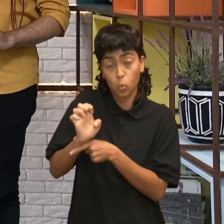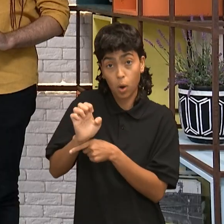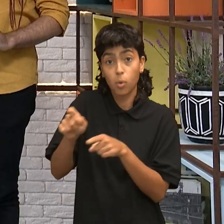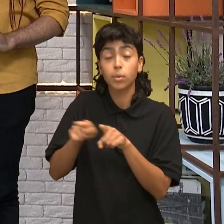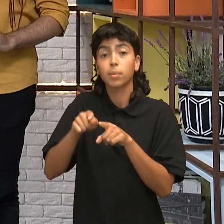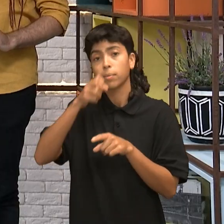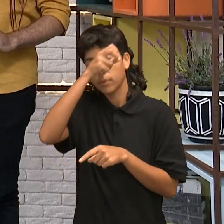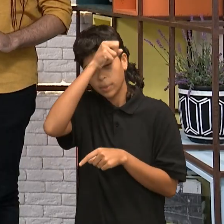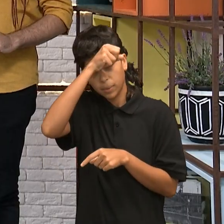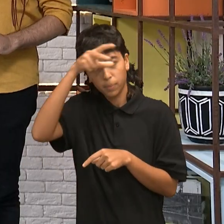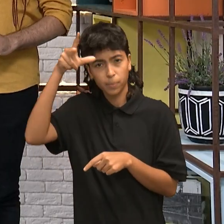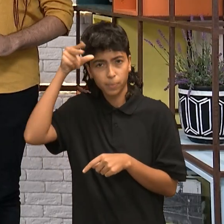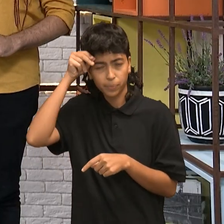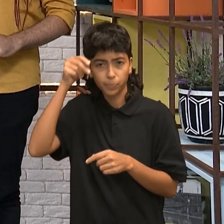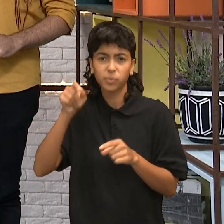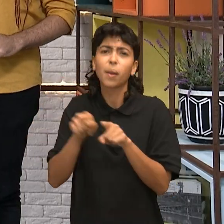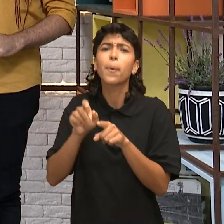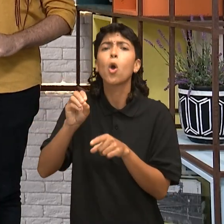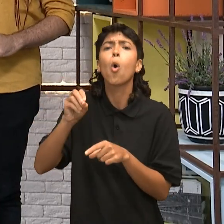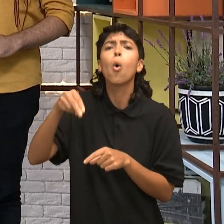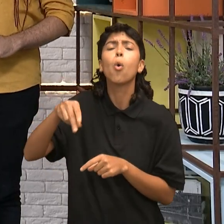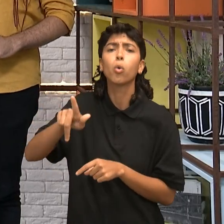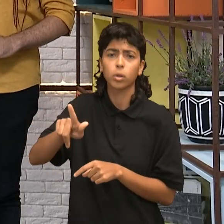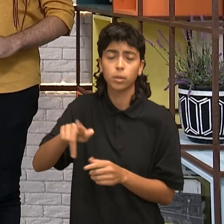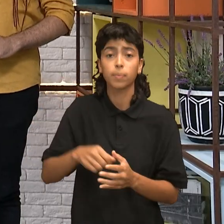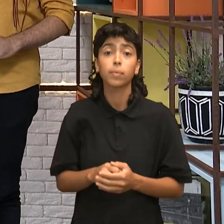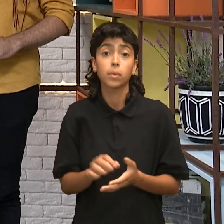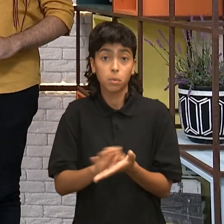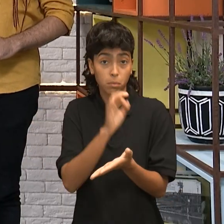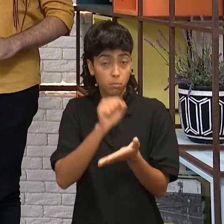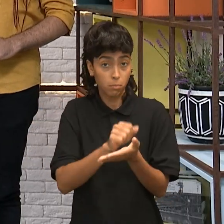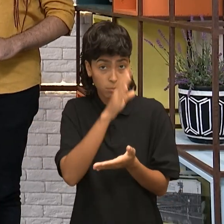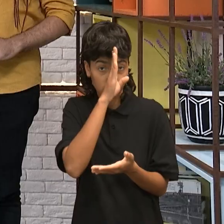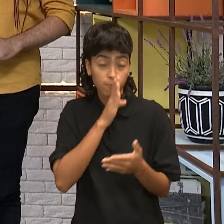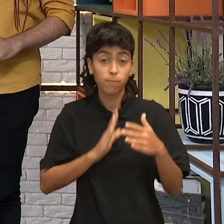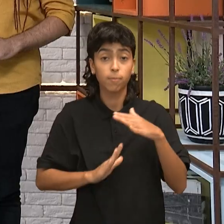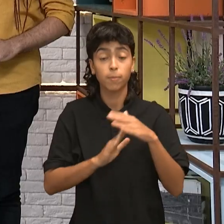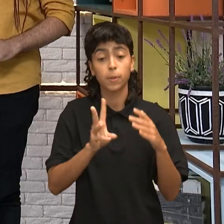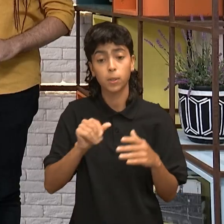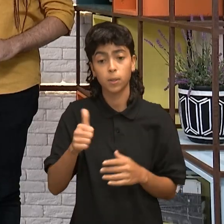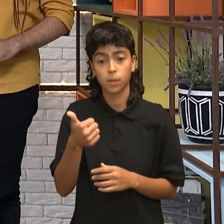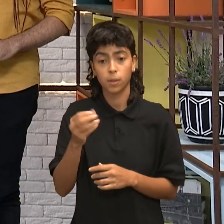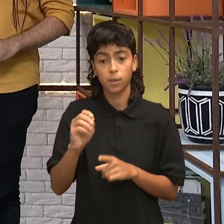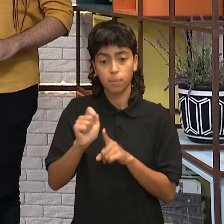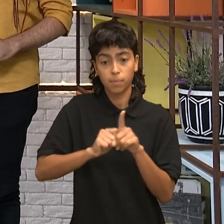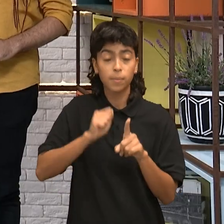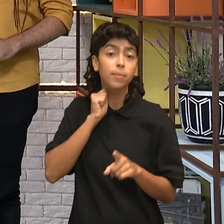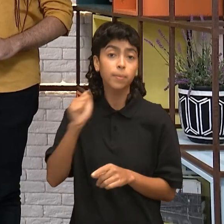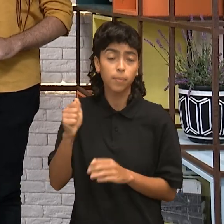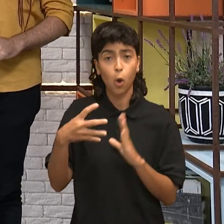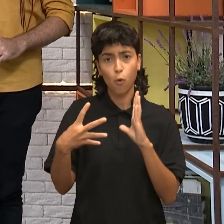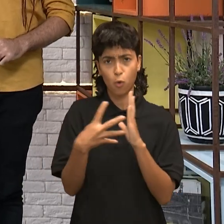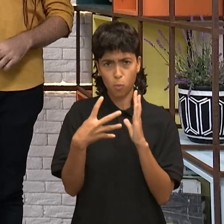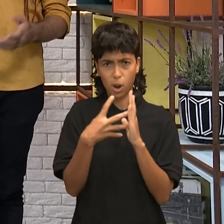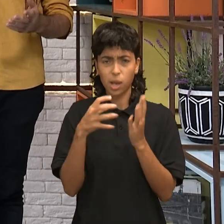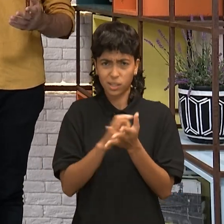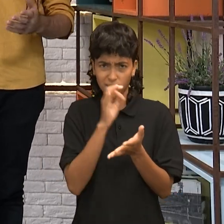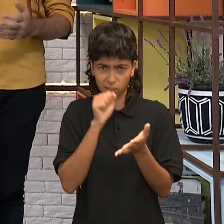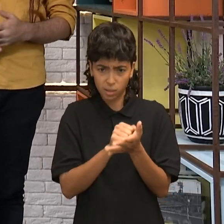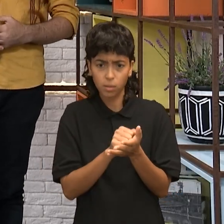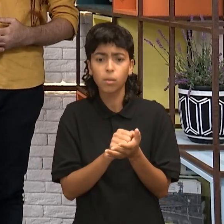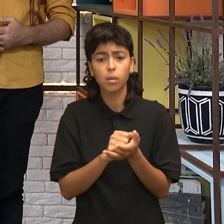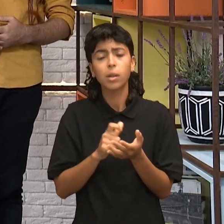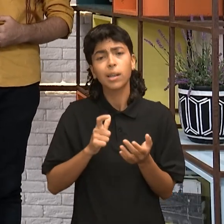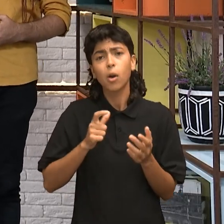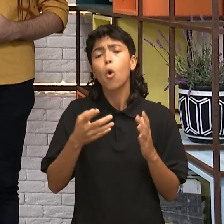fins lucrativos. As inscrições são gratuitas e podem ser feitas até o dia 10 de abril. O formulário de inscrição está disponível